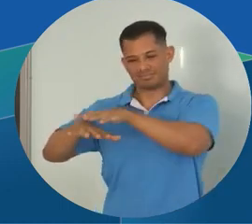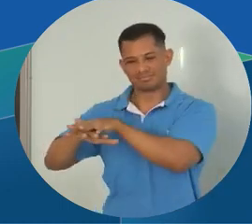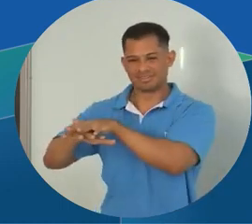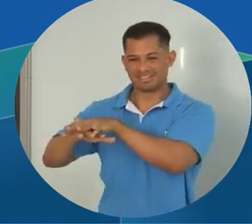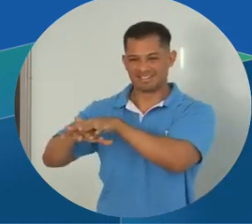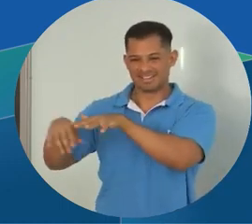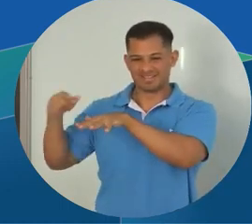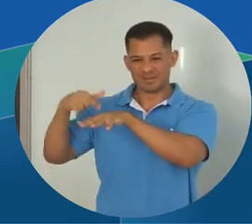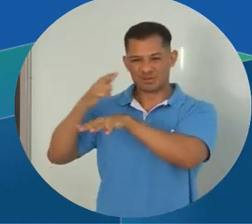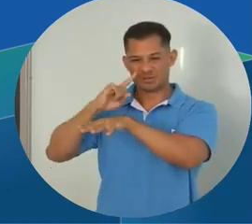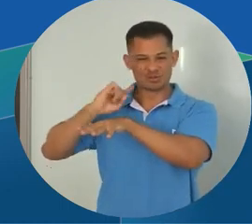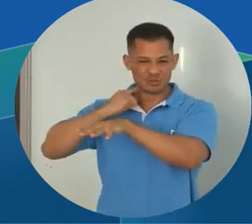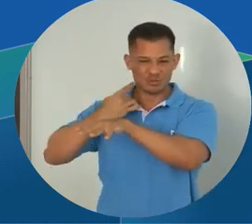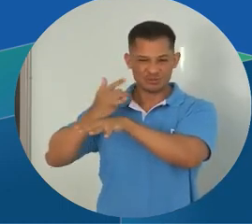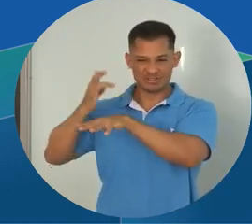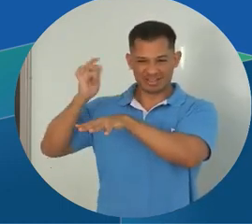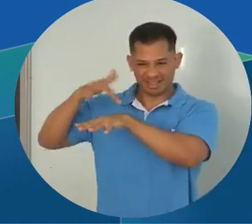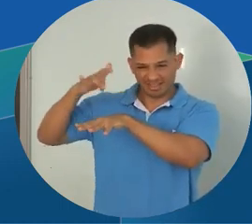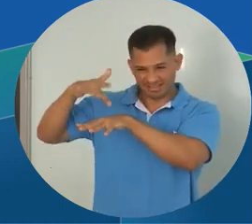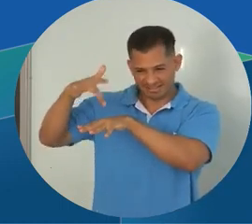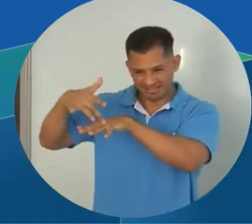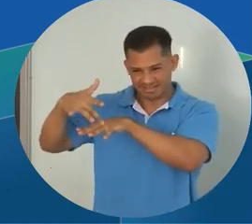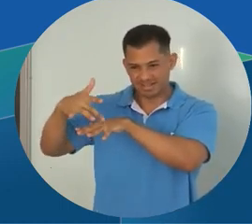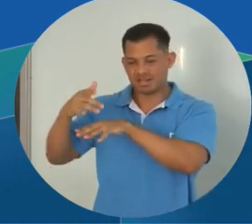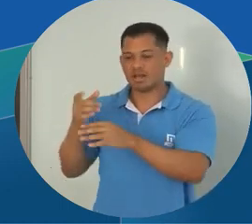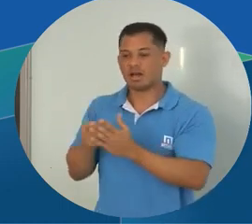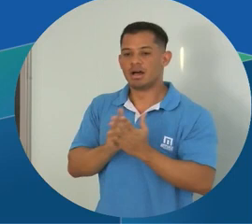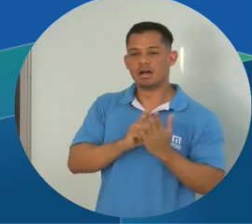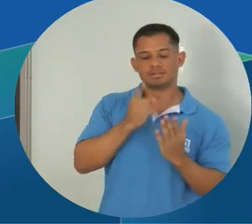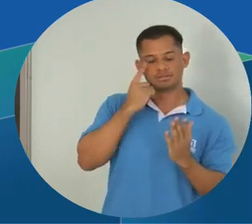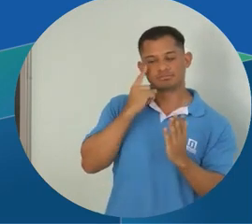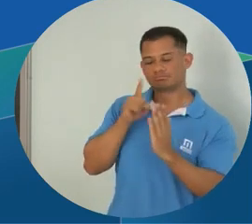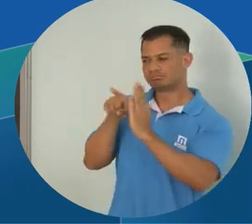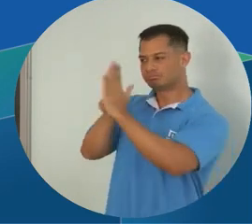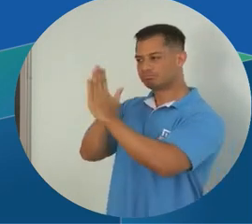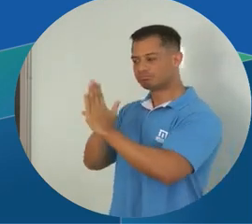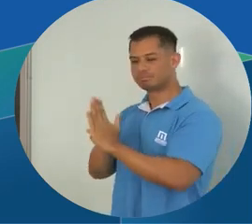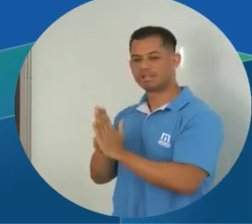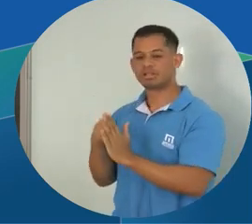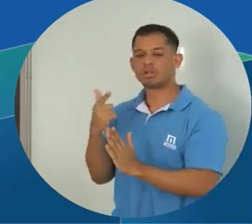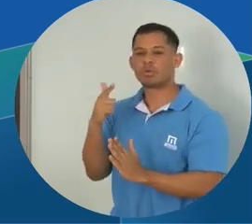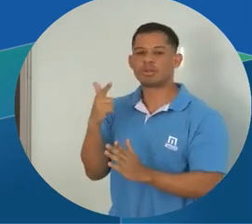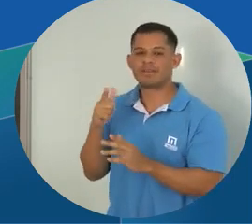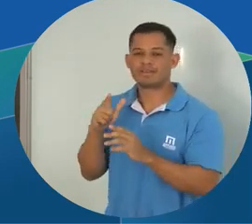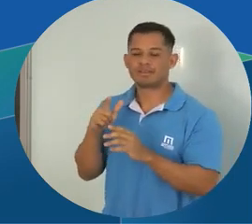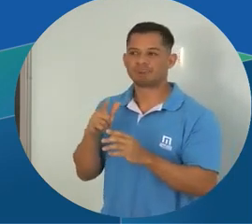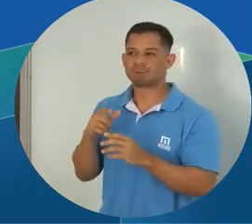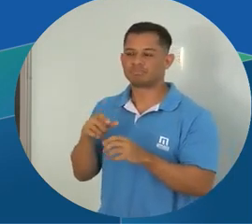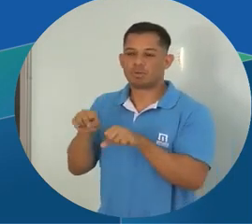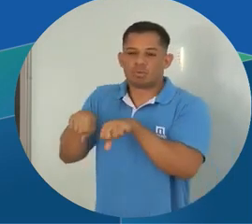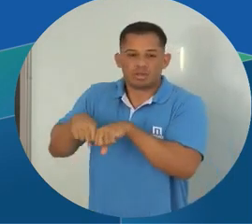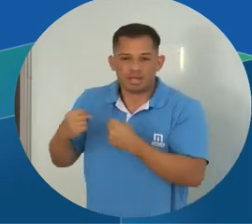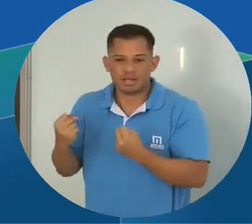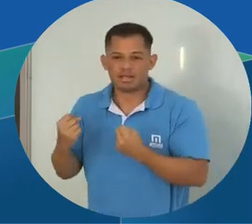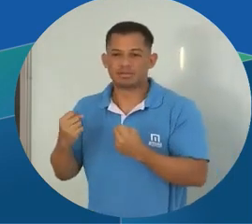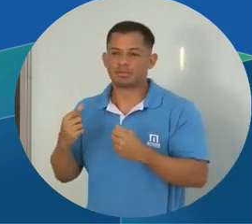Aparentemente, né, diversas inspeções realizadas, não houve um dano, não houve uma patologia